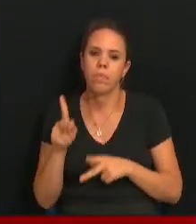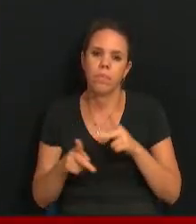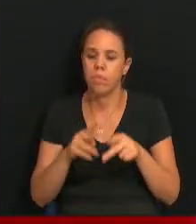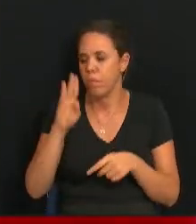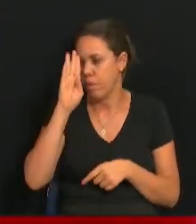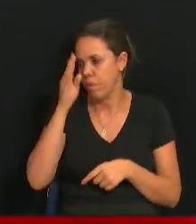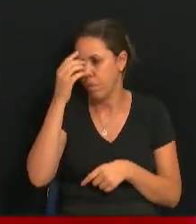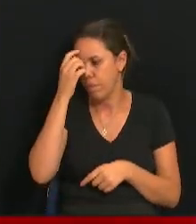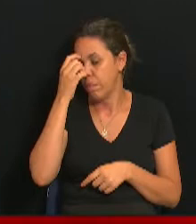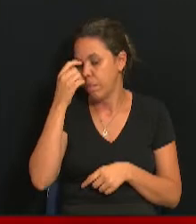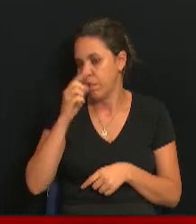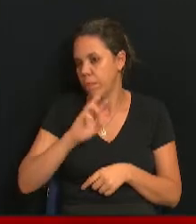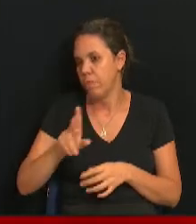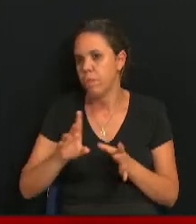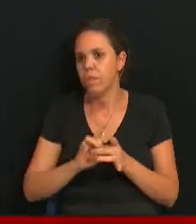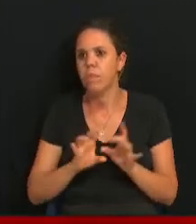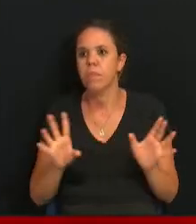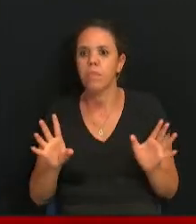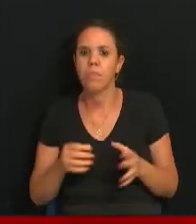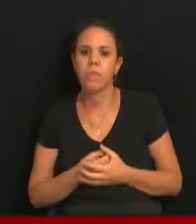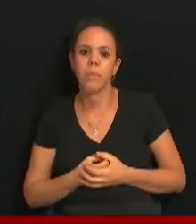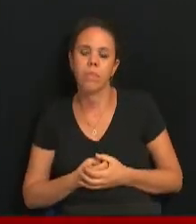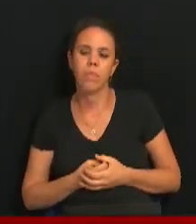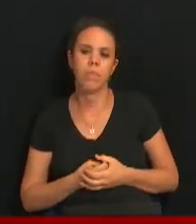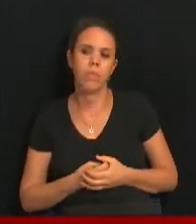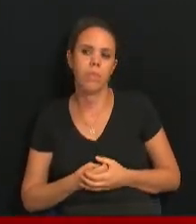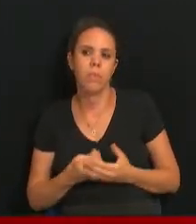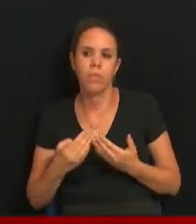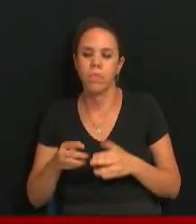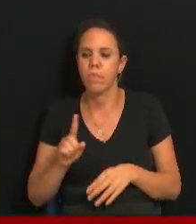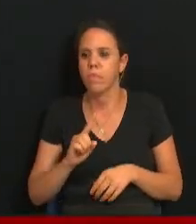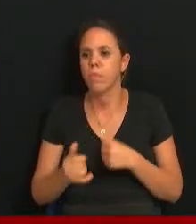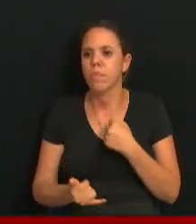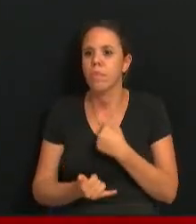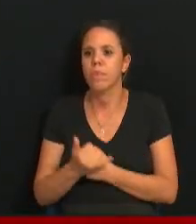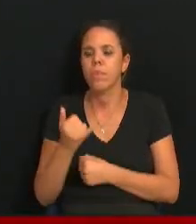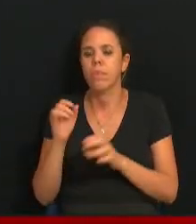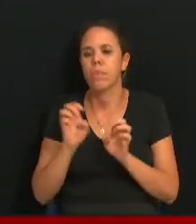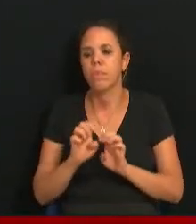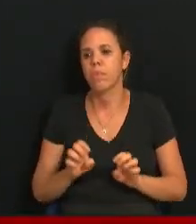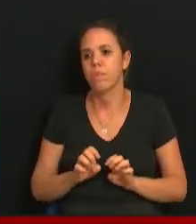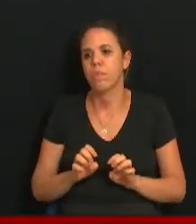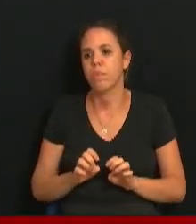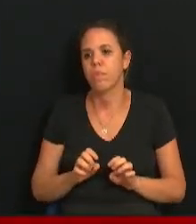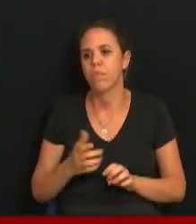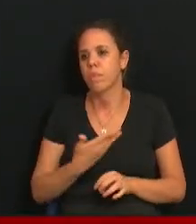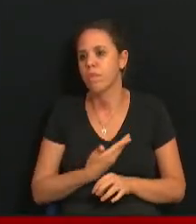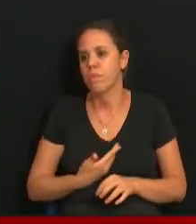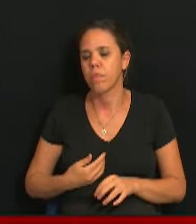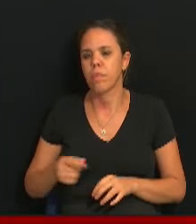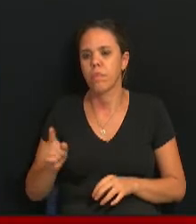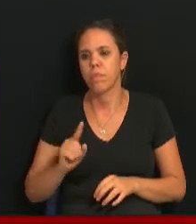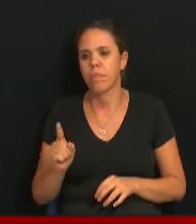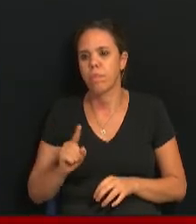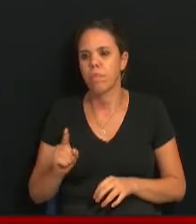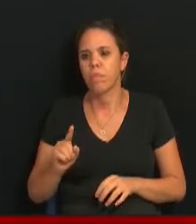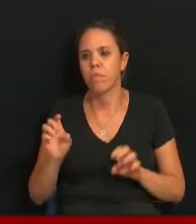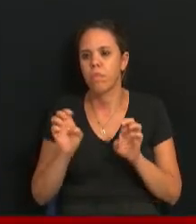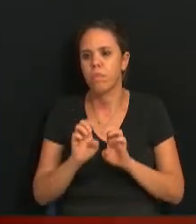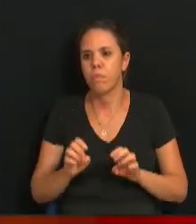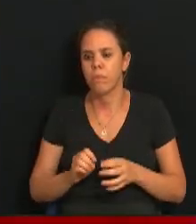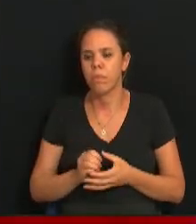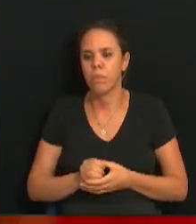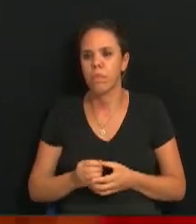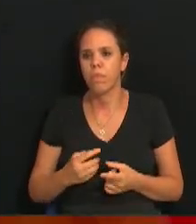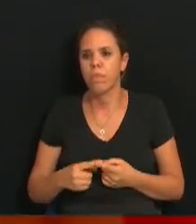que não é democrática, né, não está aberta. É uma falha estrutural, não é uma falha desse governo. É uma falha estrutural, porque